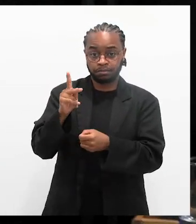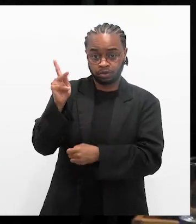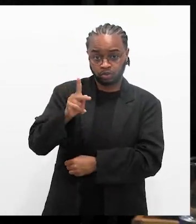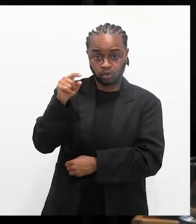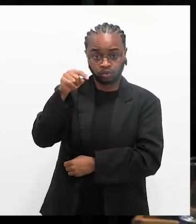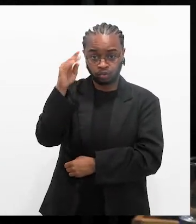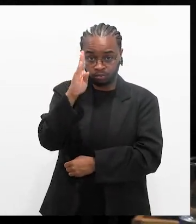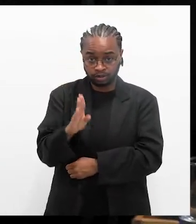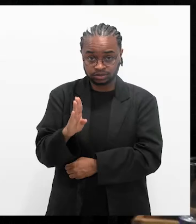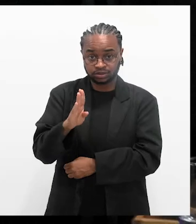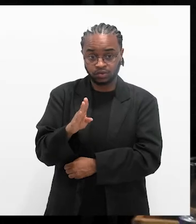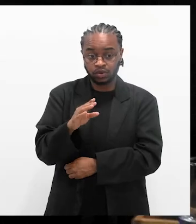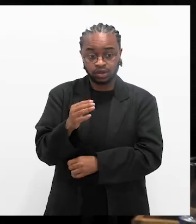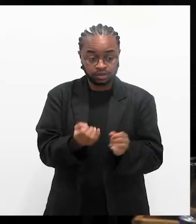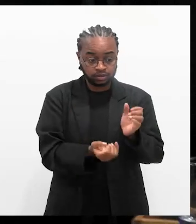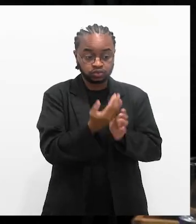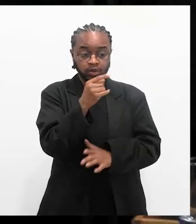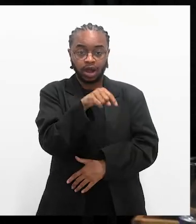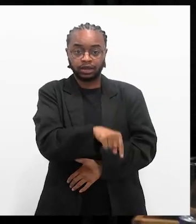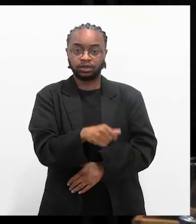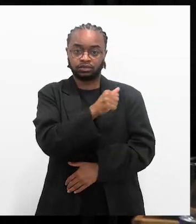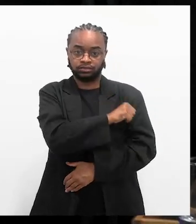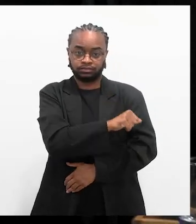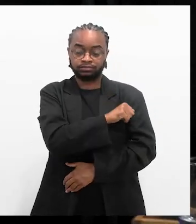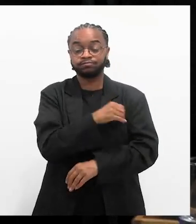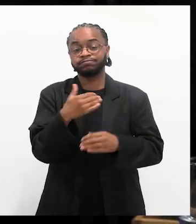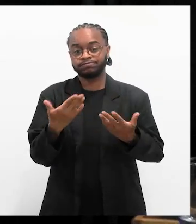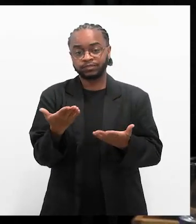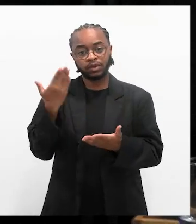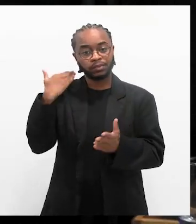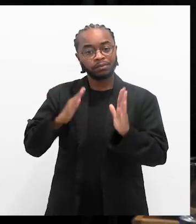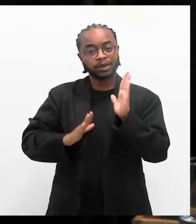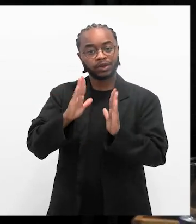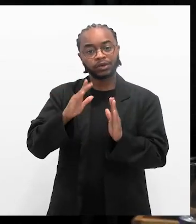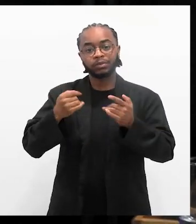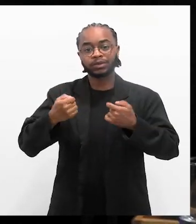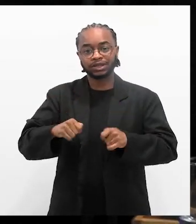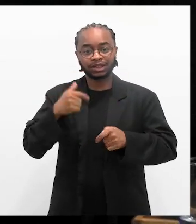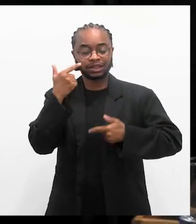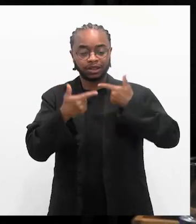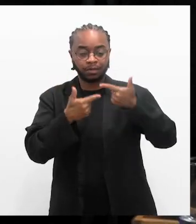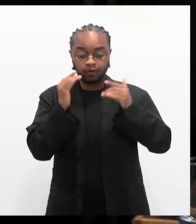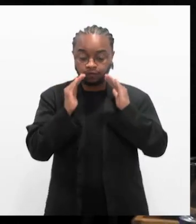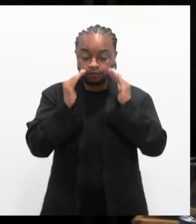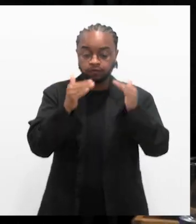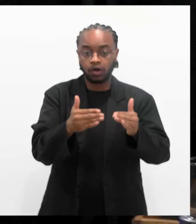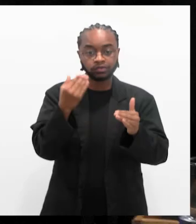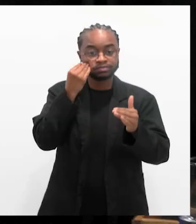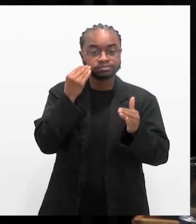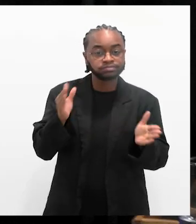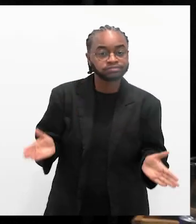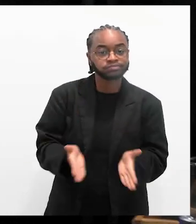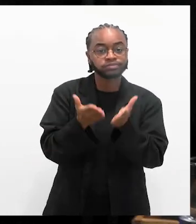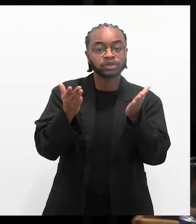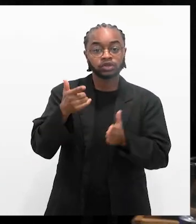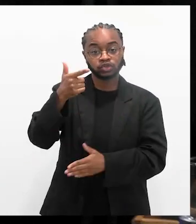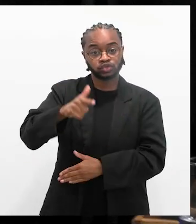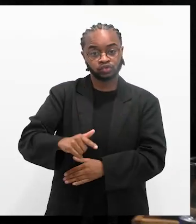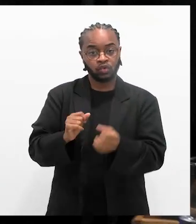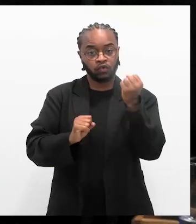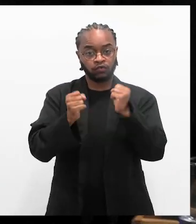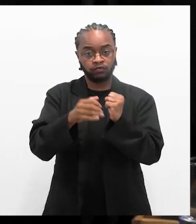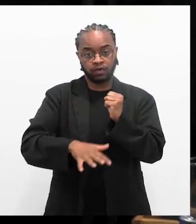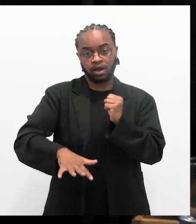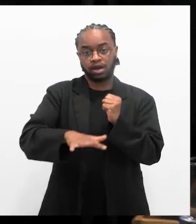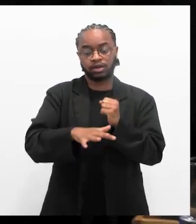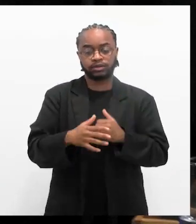no Brasil sai aqui do estado do Rio de Janeiro e a gente precisava, naquele momento, então, trabalhar forte para alavancar